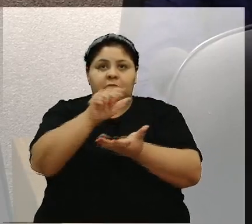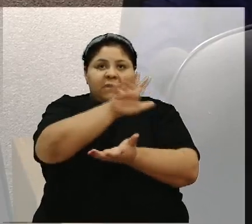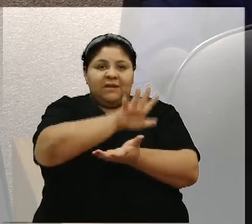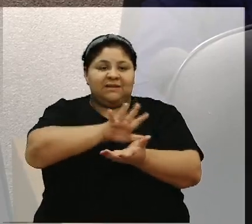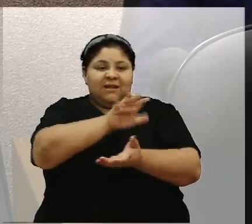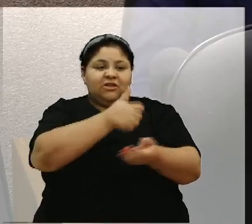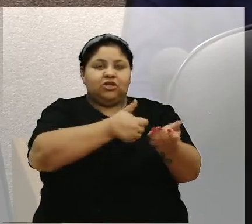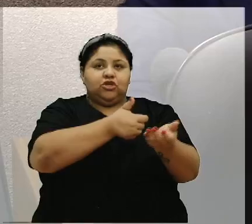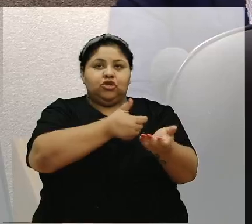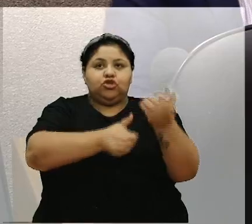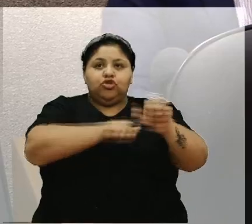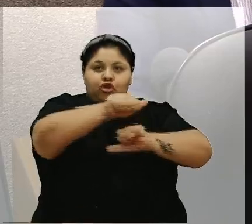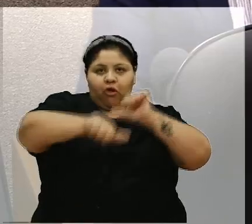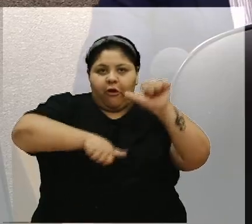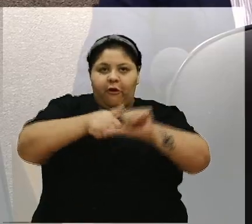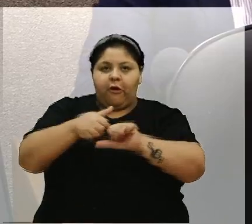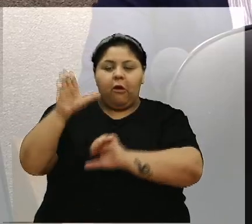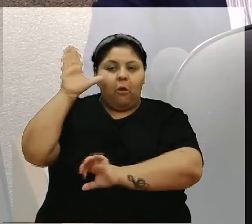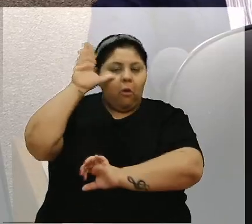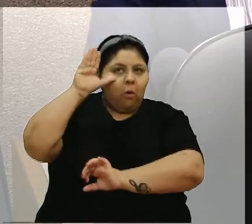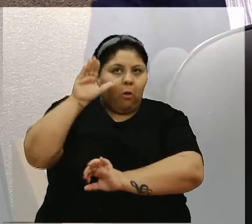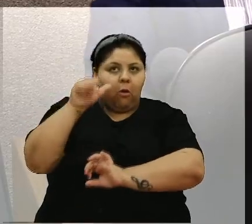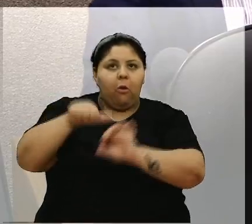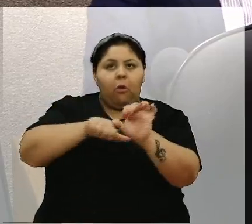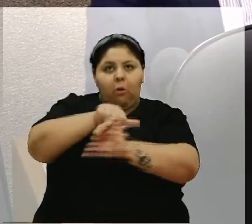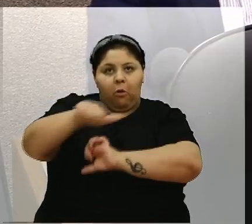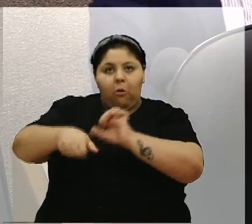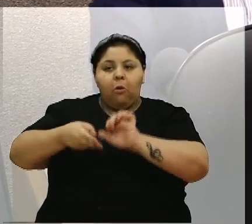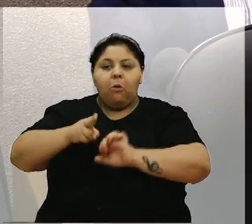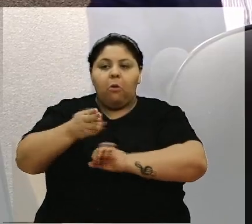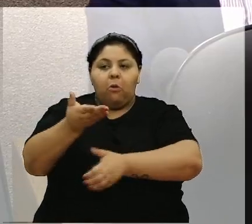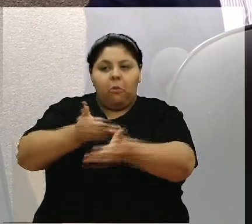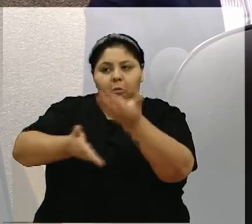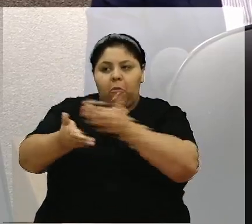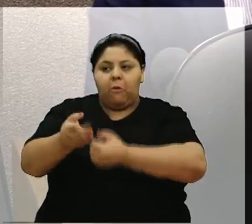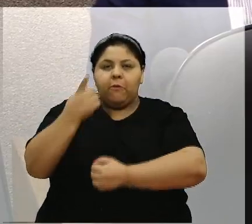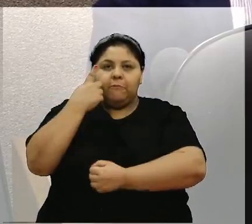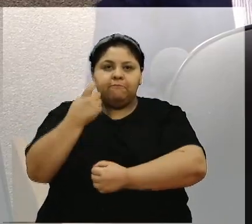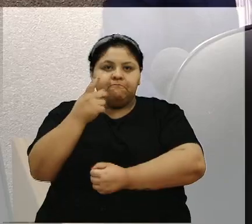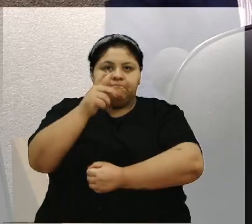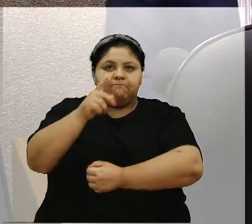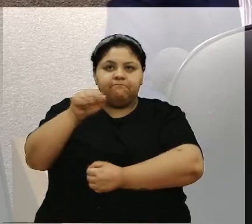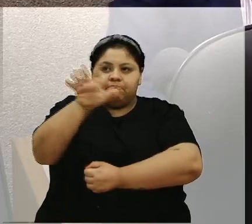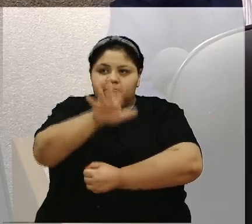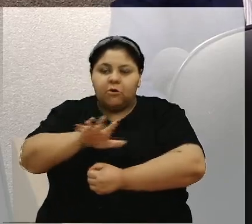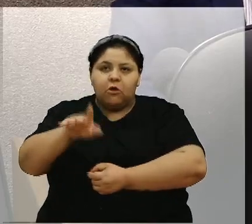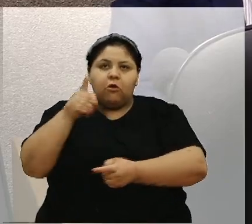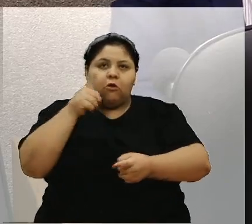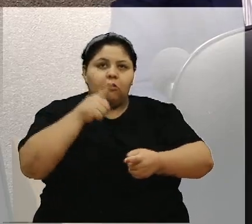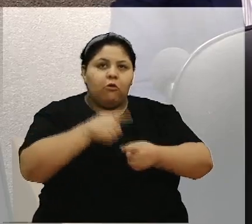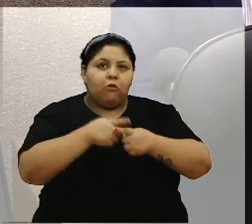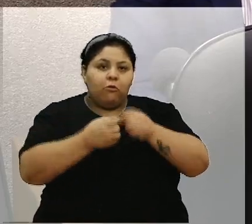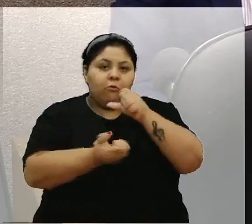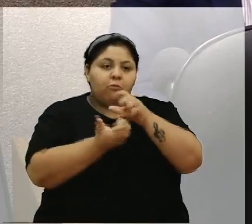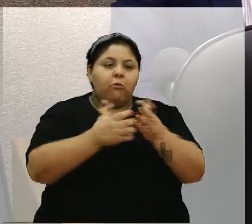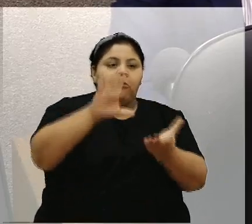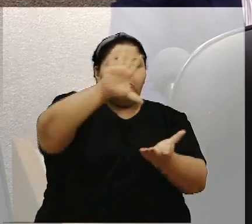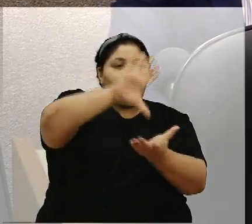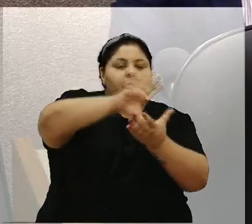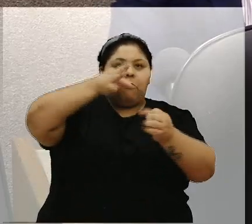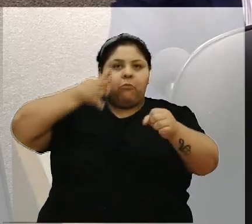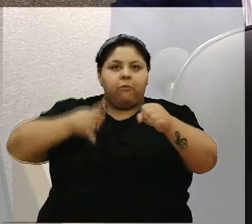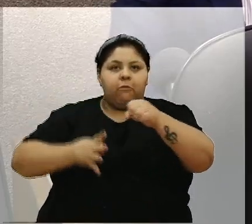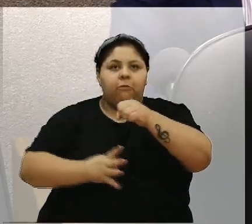permutadas. Observa-se que a permuta continua a atender ao interesse público, pois visa a implantação do Parque Nacional do Imigrante,